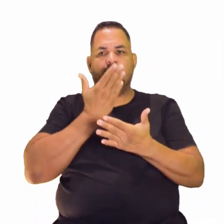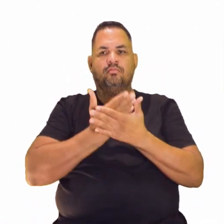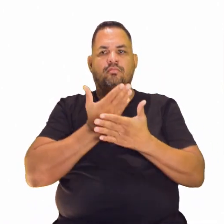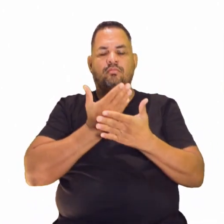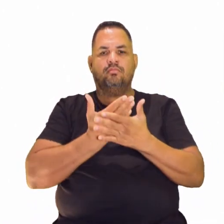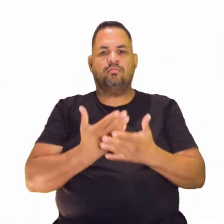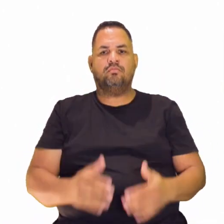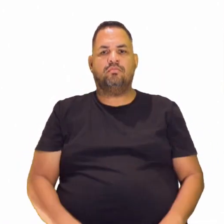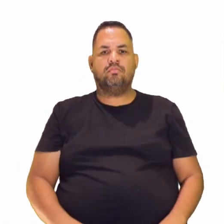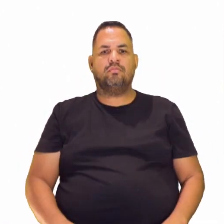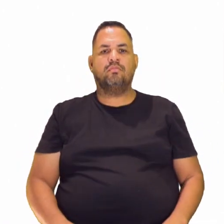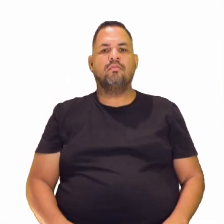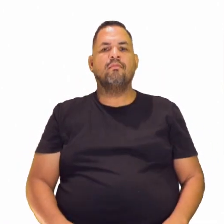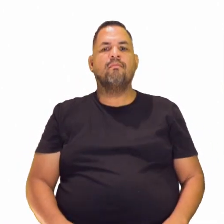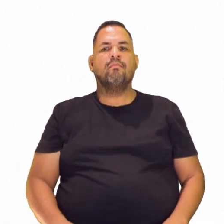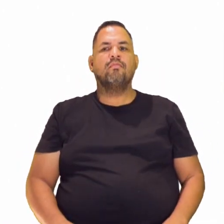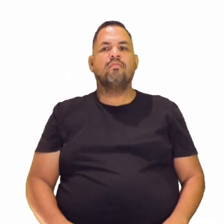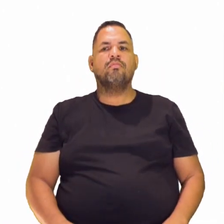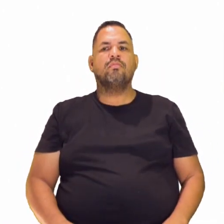né?